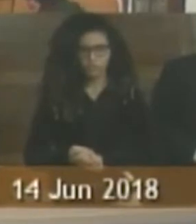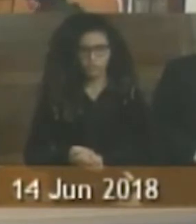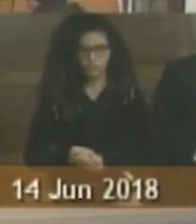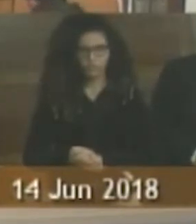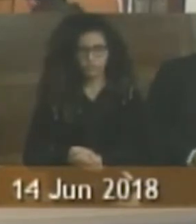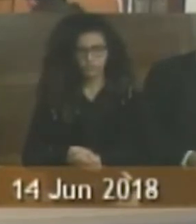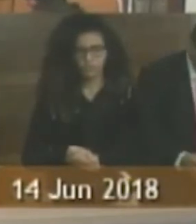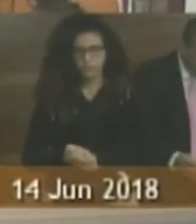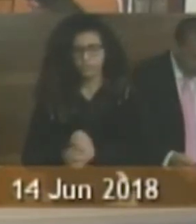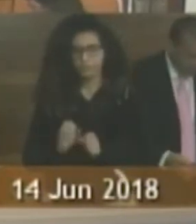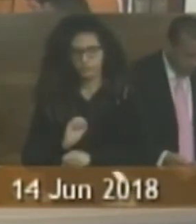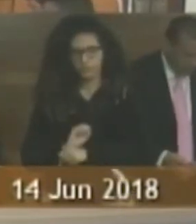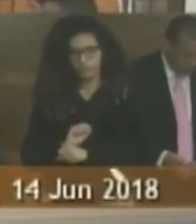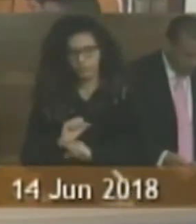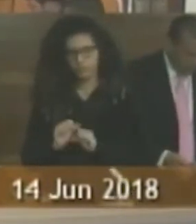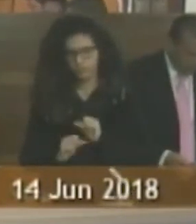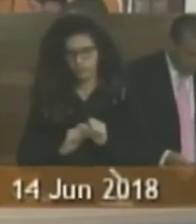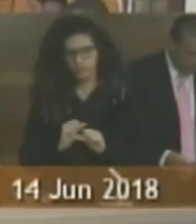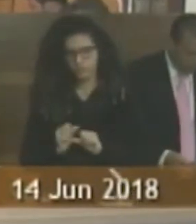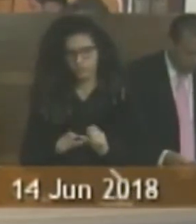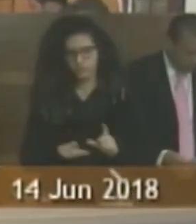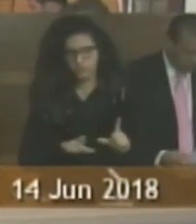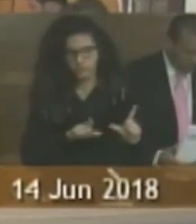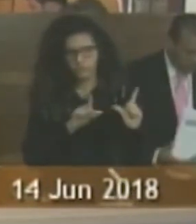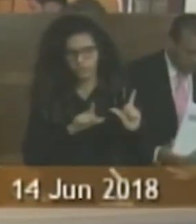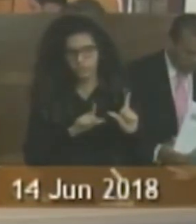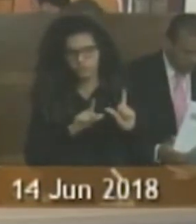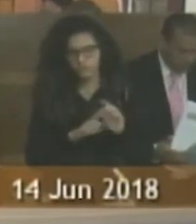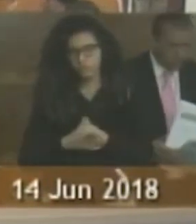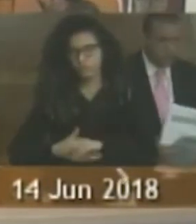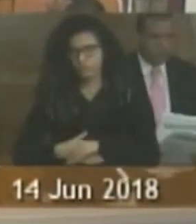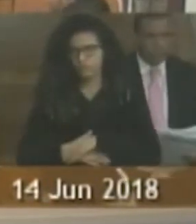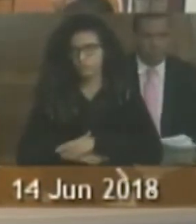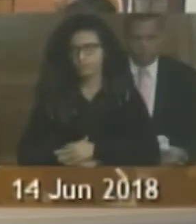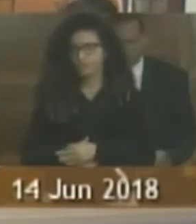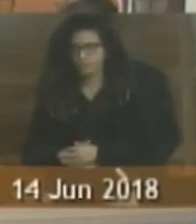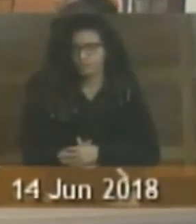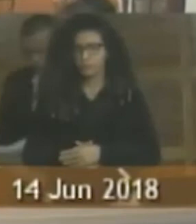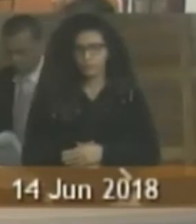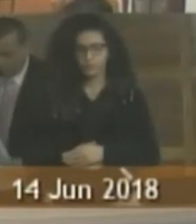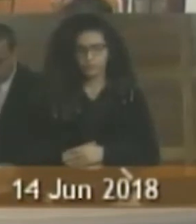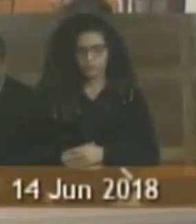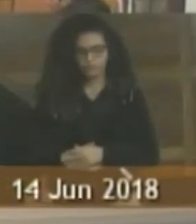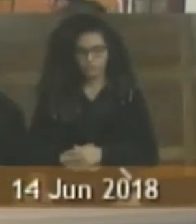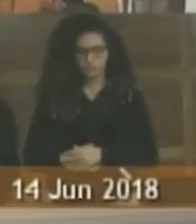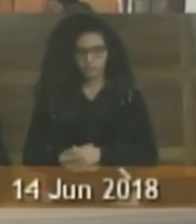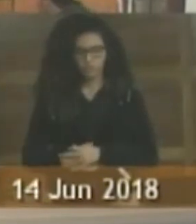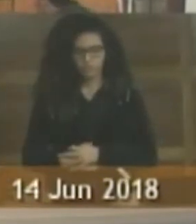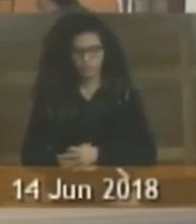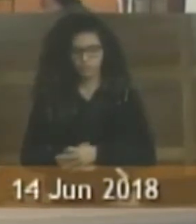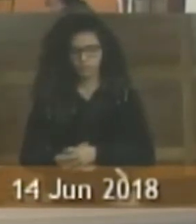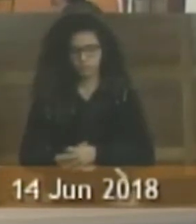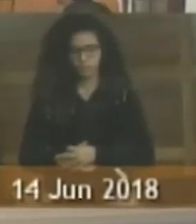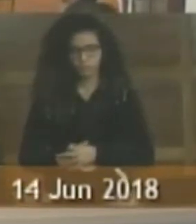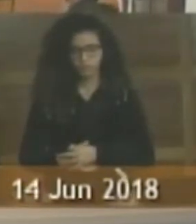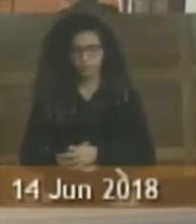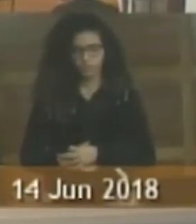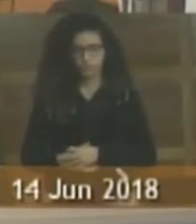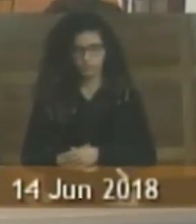Fazendo alteração no painel pela informática, já continuaremos as votações.